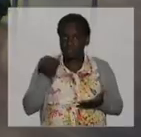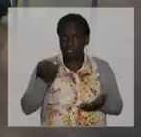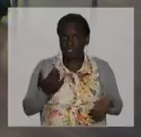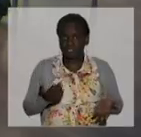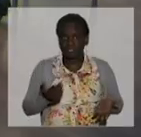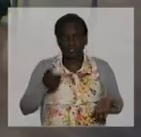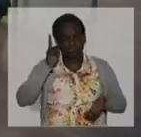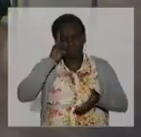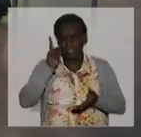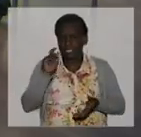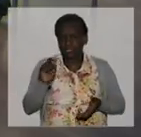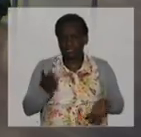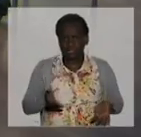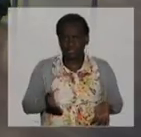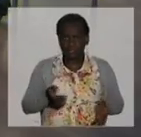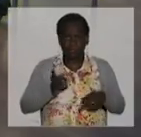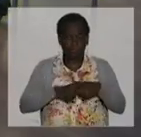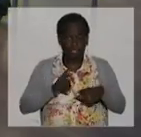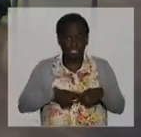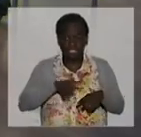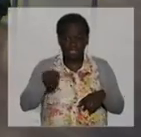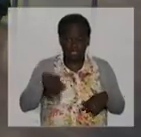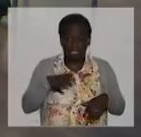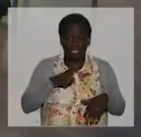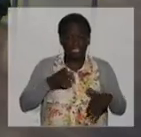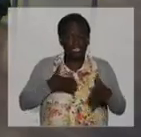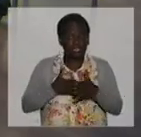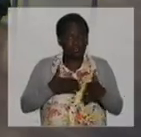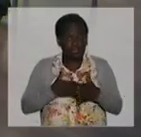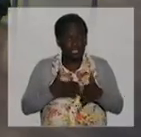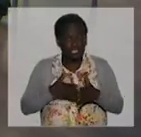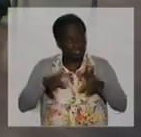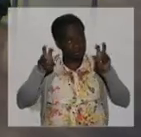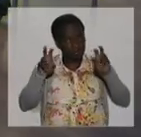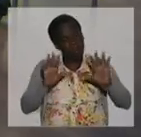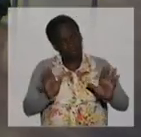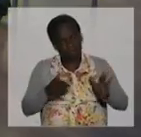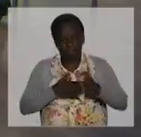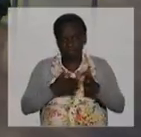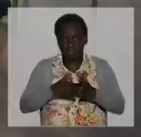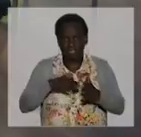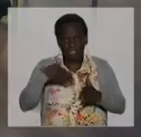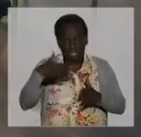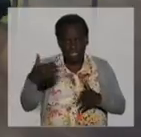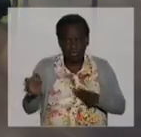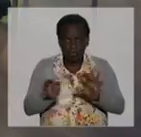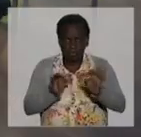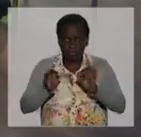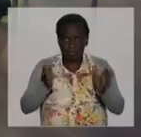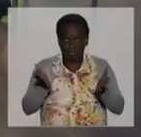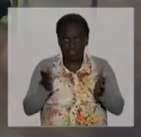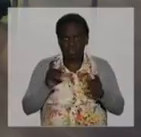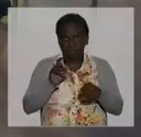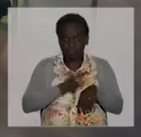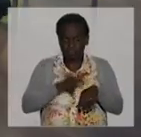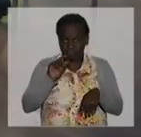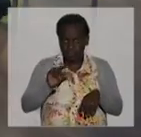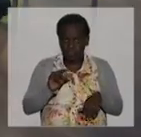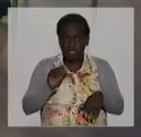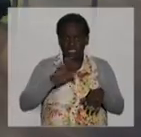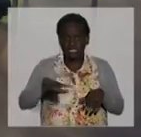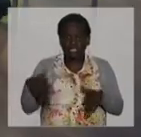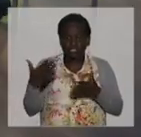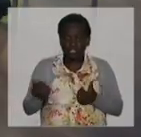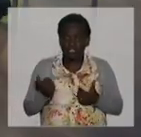ter... Você não sabe o que é isso. Isso porque a gente está se limitando, entre aspas, é óbvio, o tempo do programa é curto, mas a gente está falando das